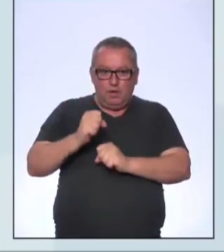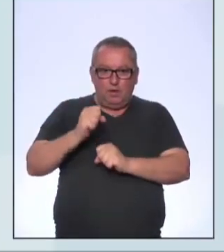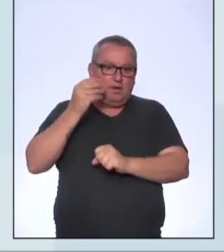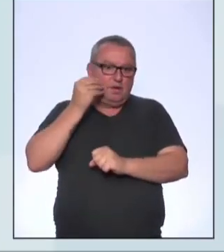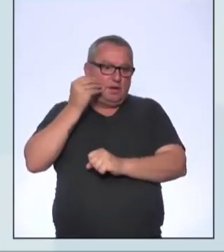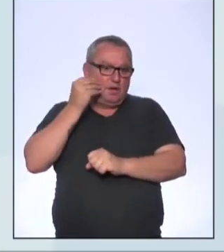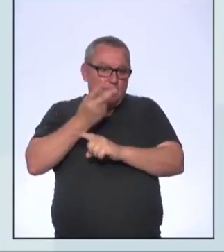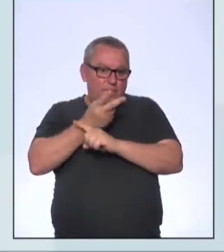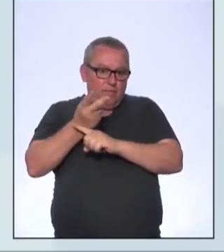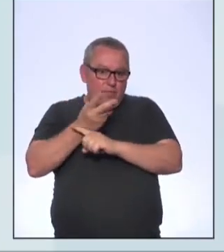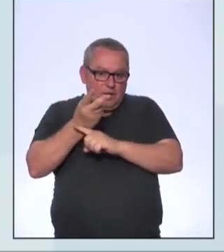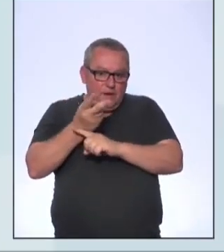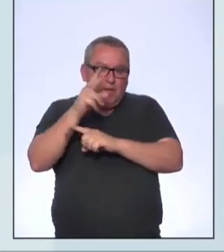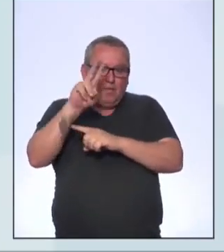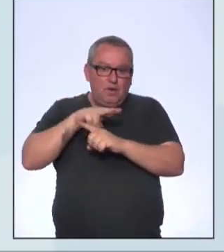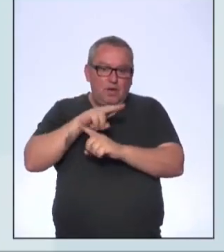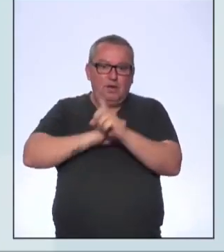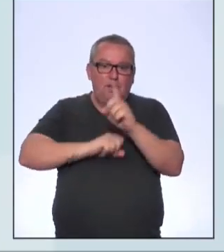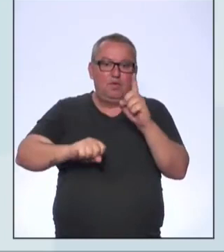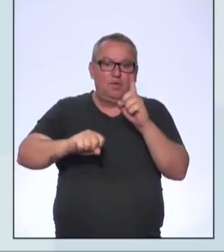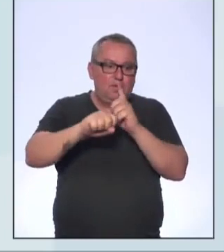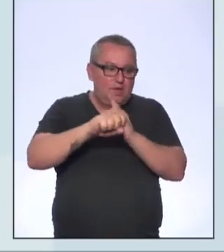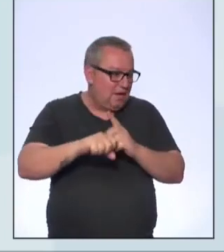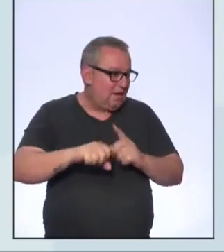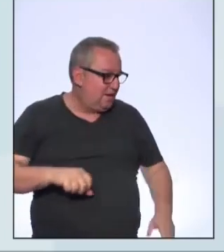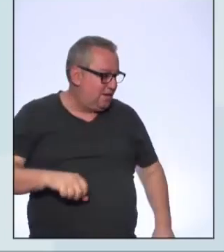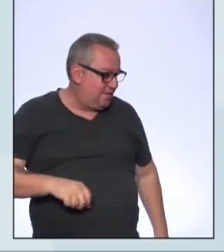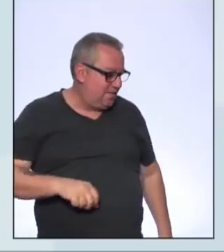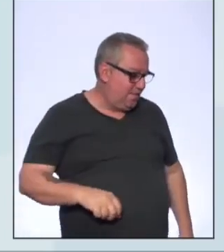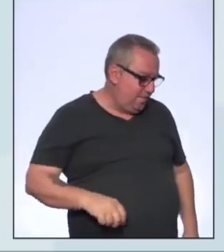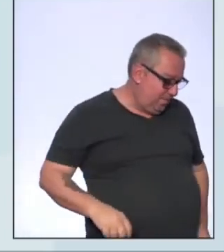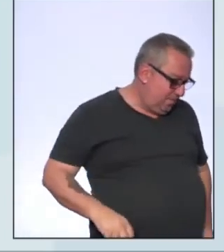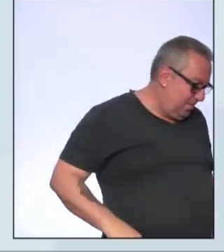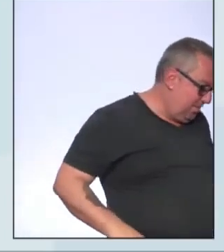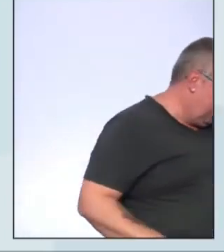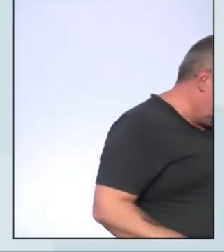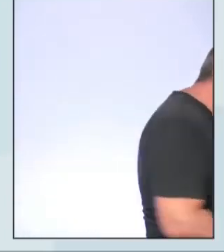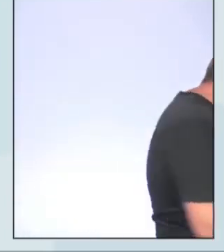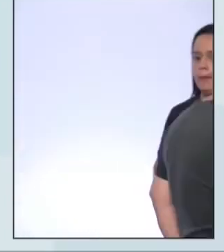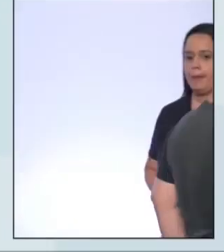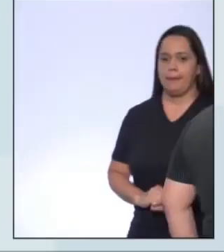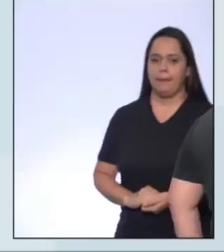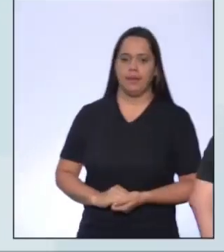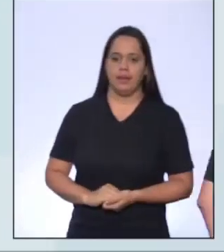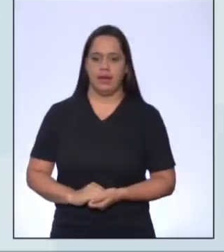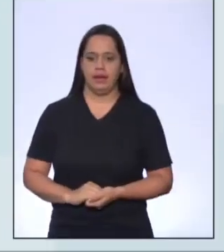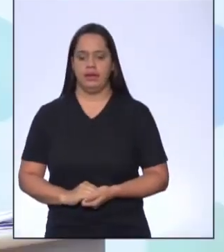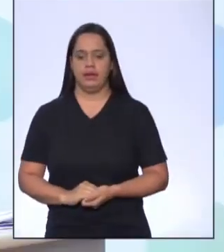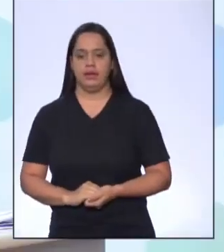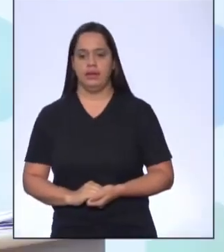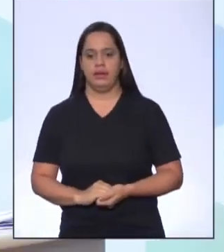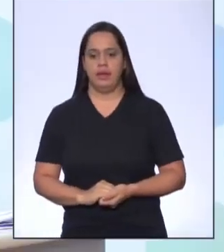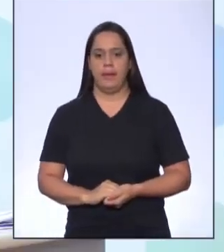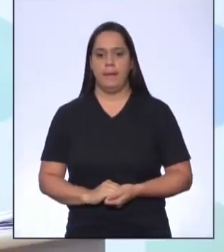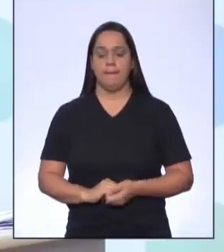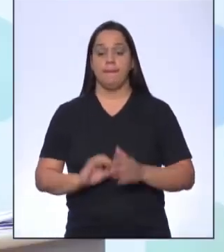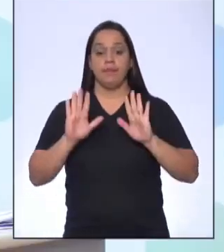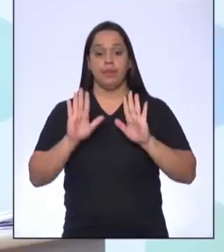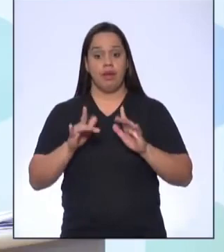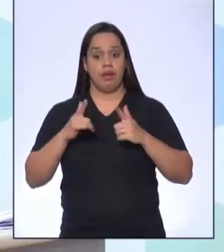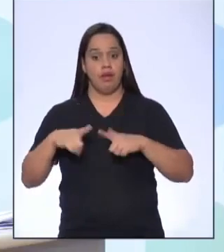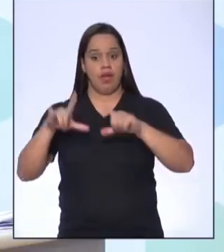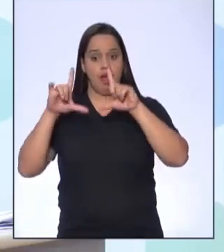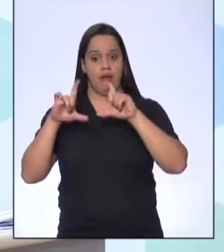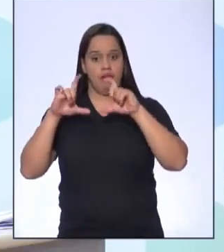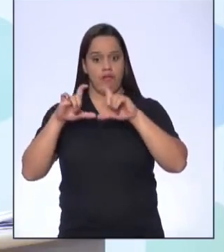poderosa de tentar buscar mudanças sociais. Gente, uma fotodenúncia é uma forma de entrar em contato de maneira bem direta